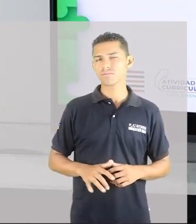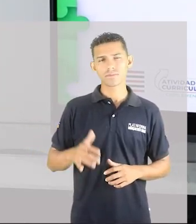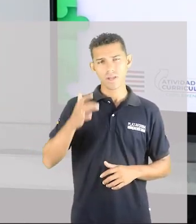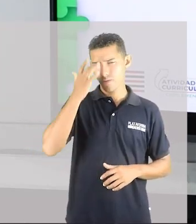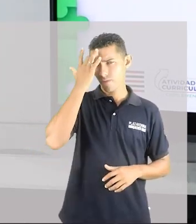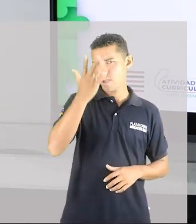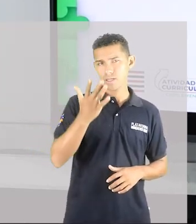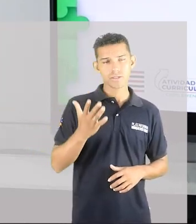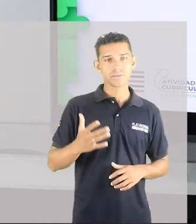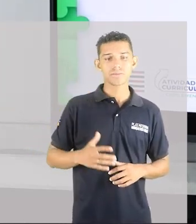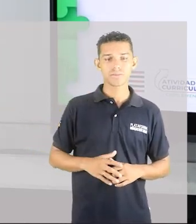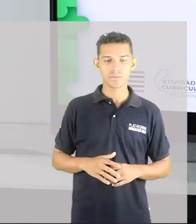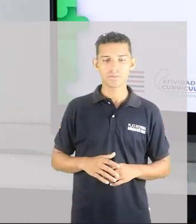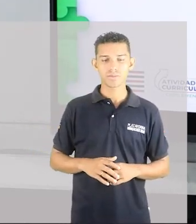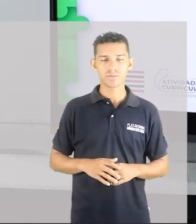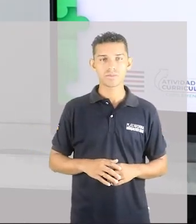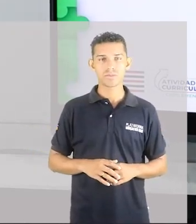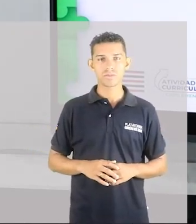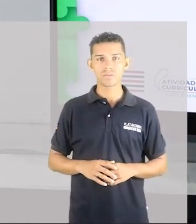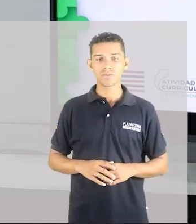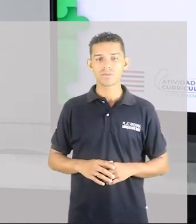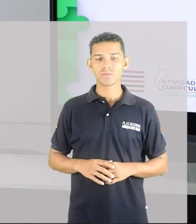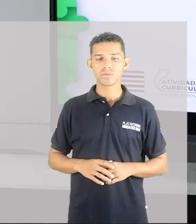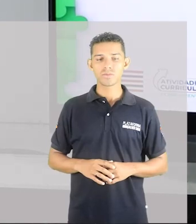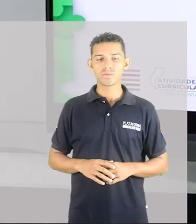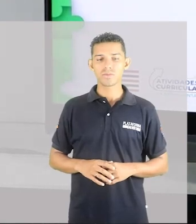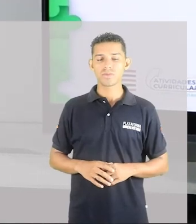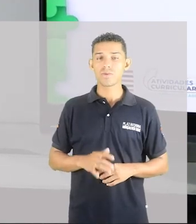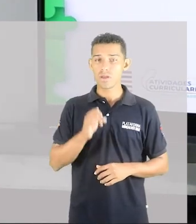Tranquilo? Então, fica XB mais AY.